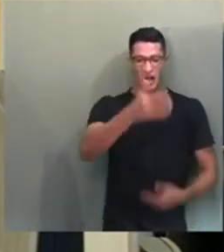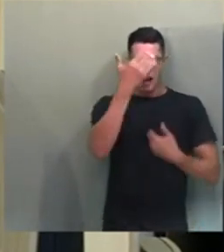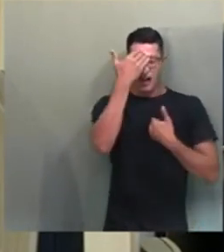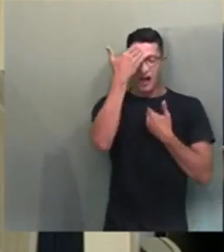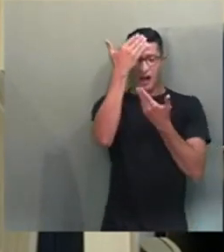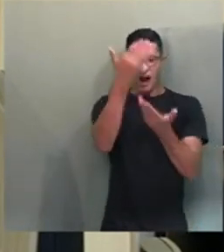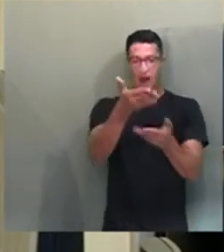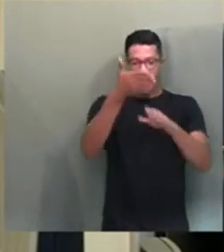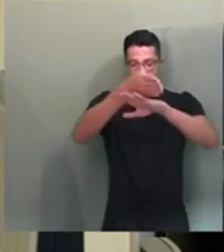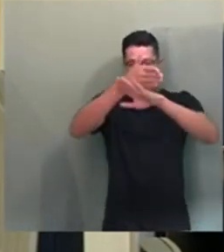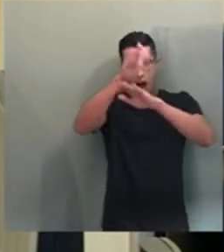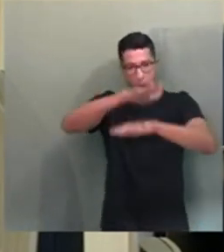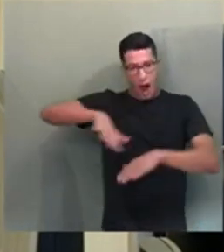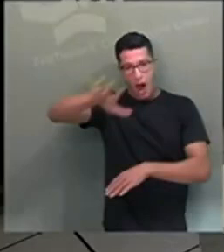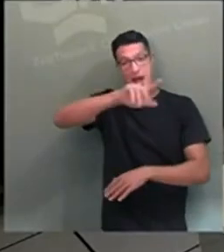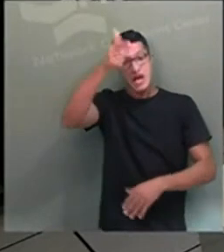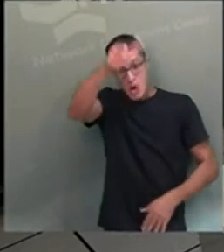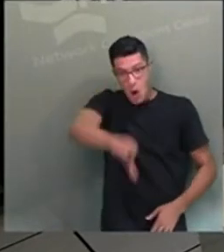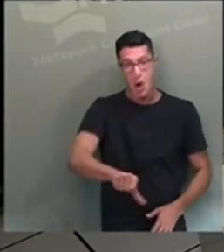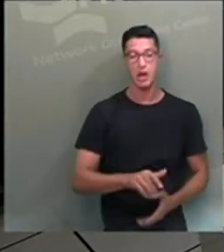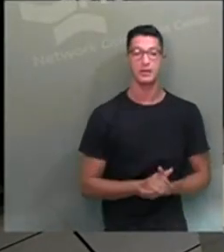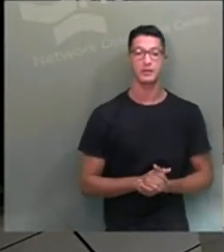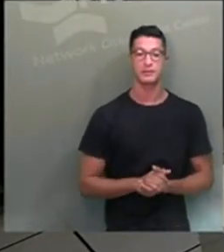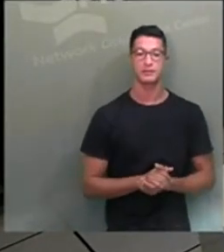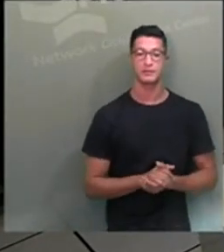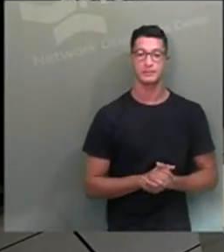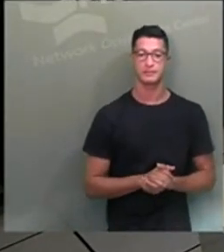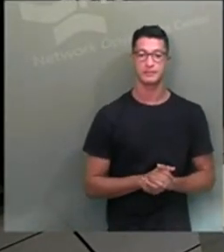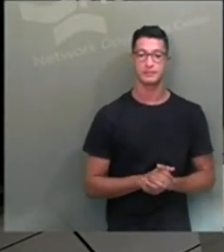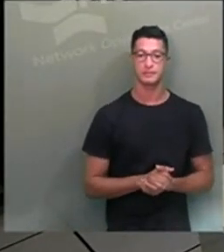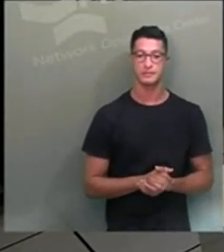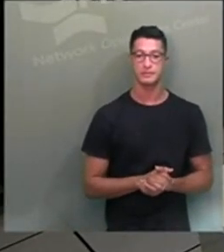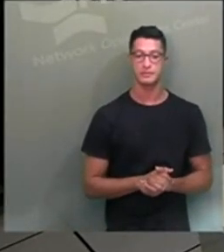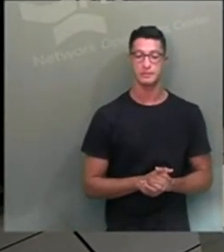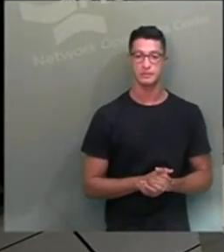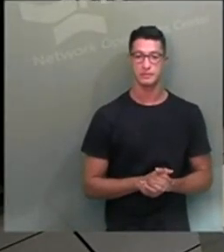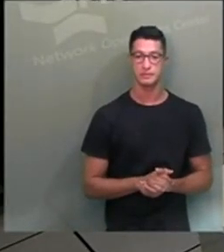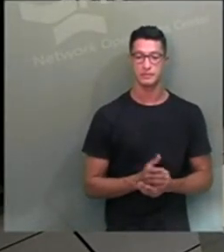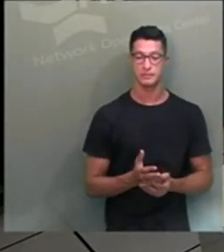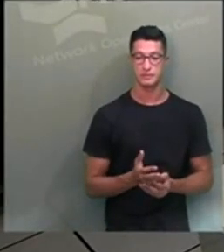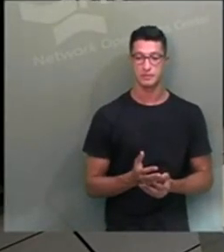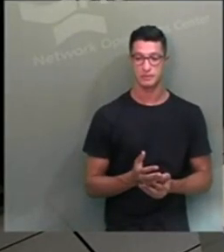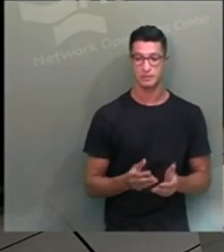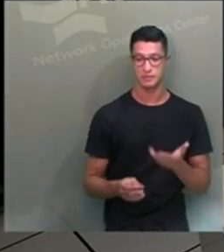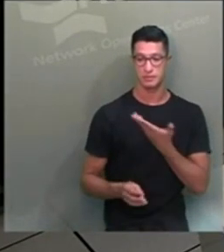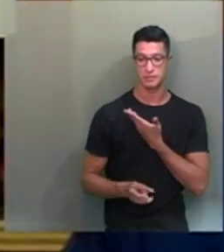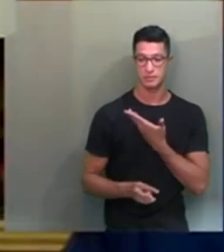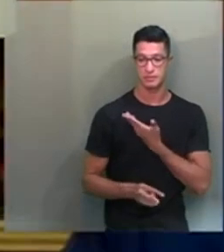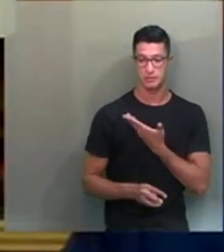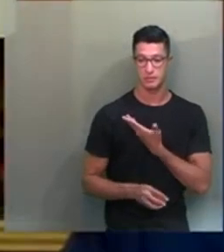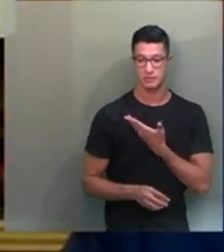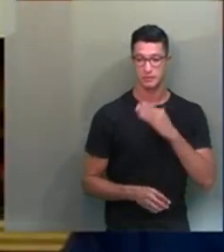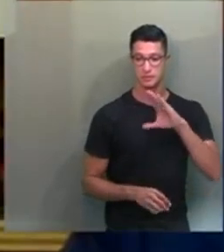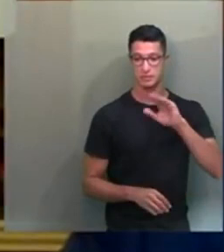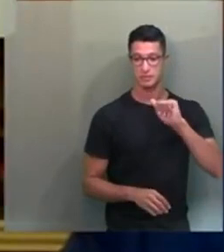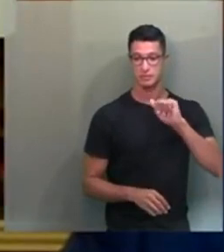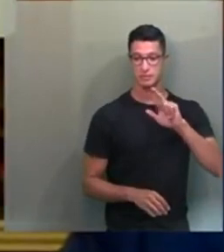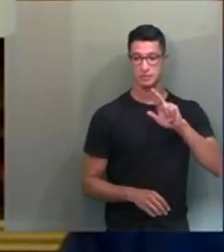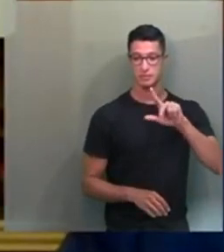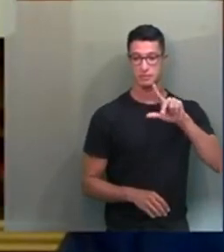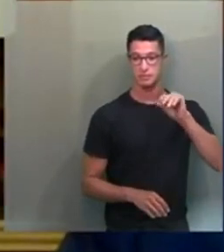por participar conosco da sessão. Bom dia, caro colega, senador, amigo Carlos